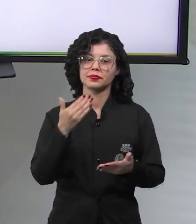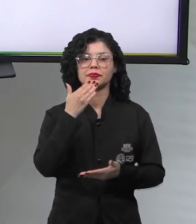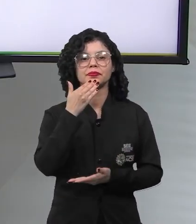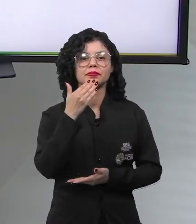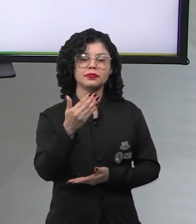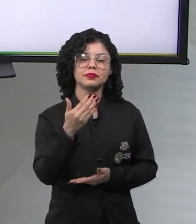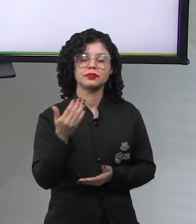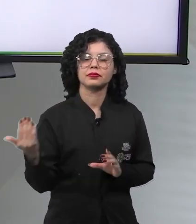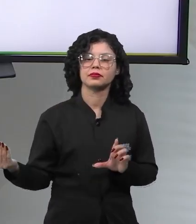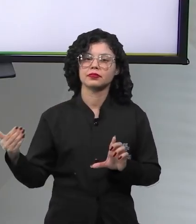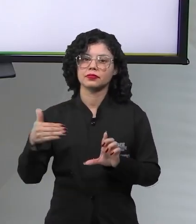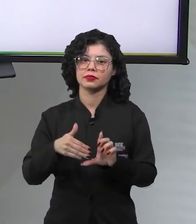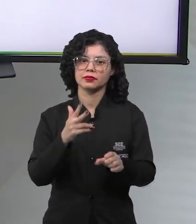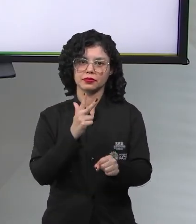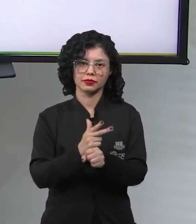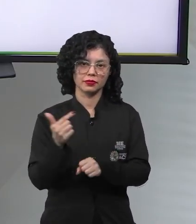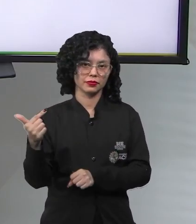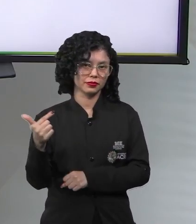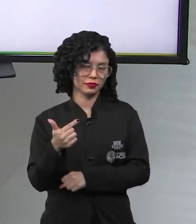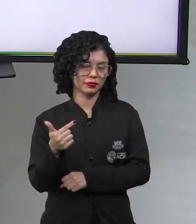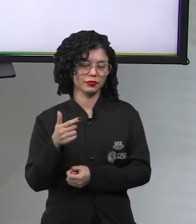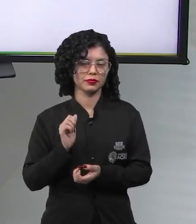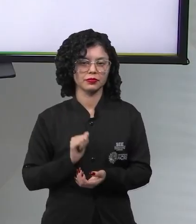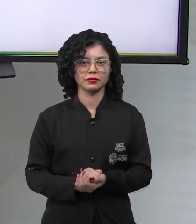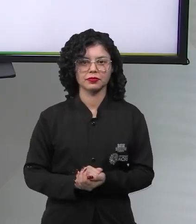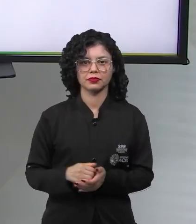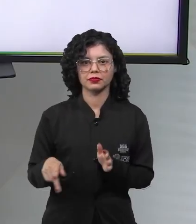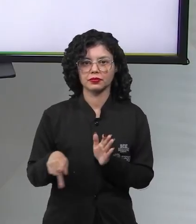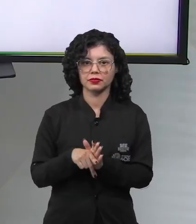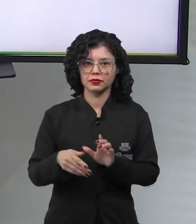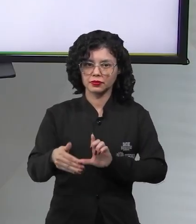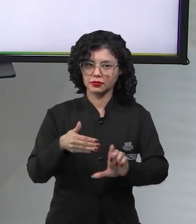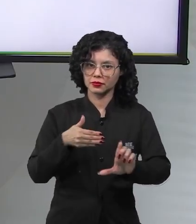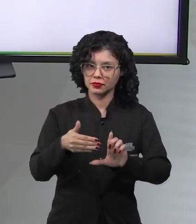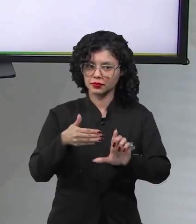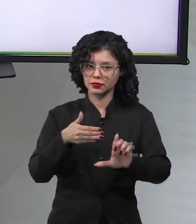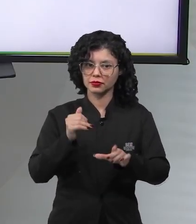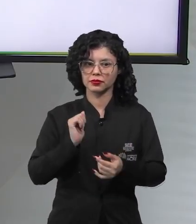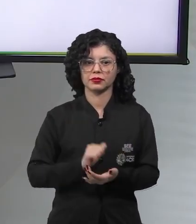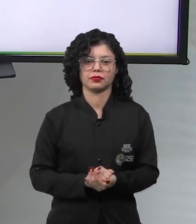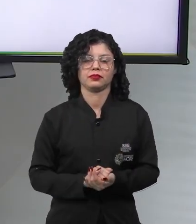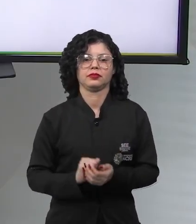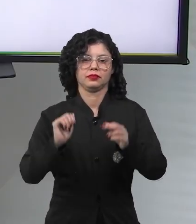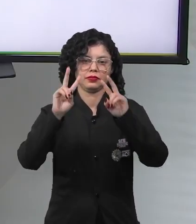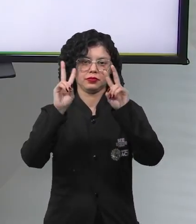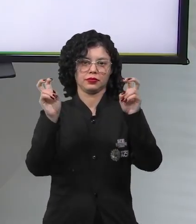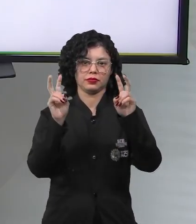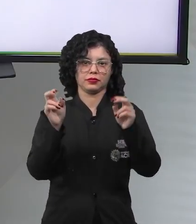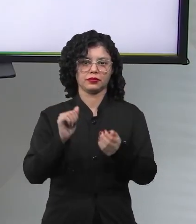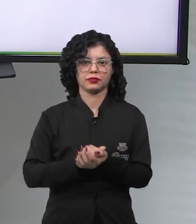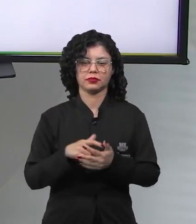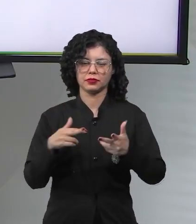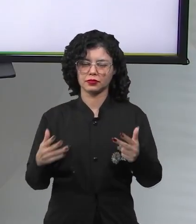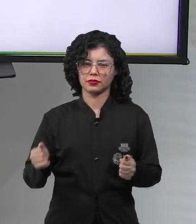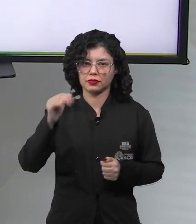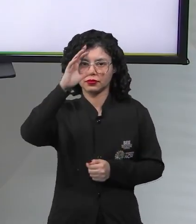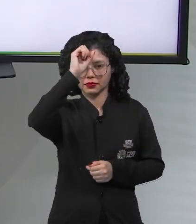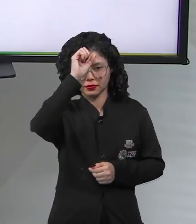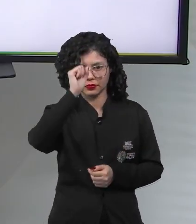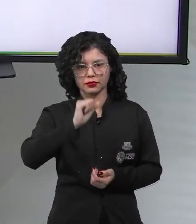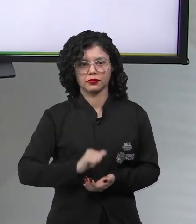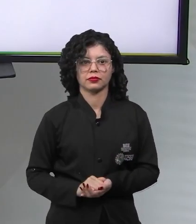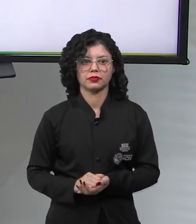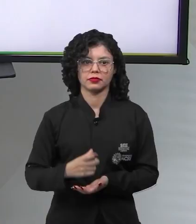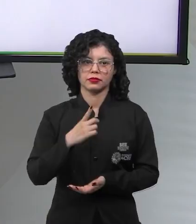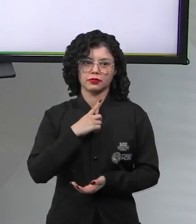você acesse o vídeo 2, disponível em nossa plataforma, a respeito desse objeto de conhecimento.